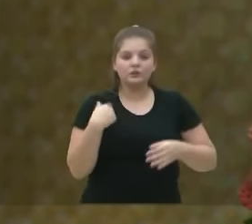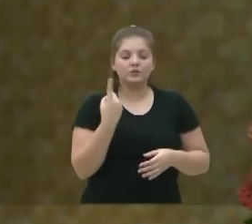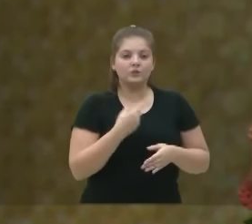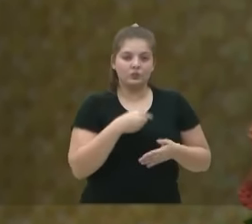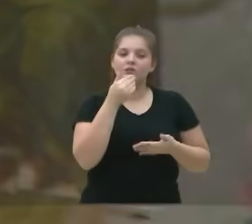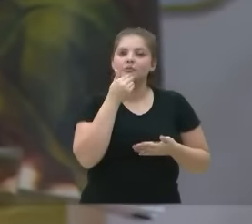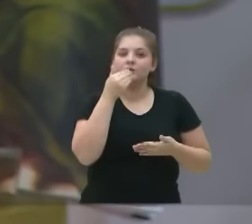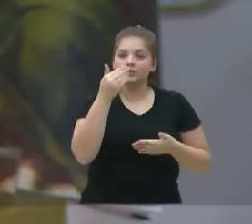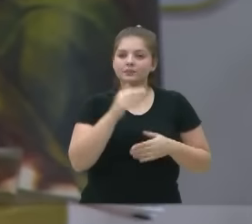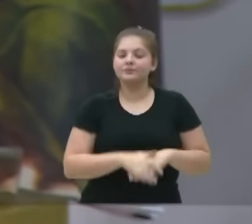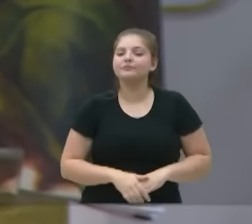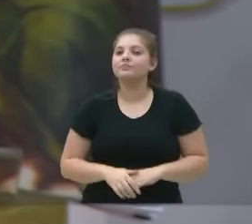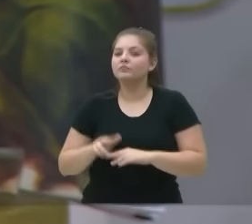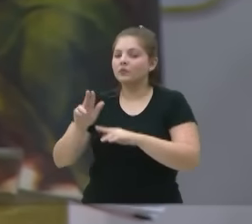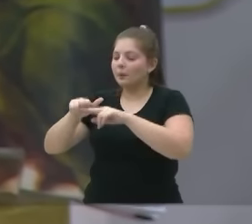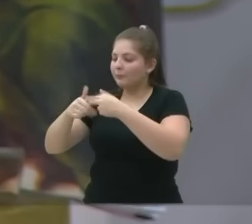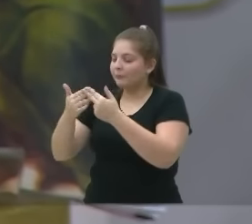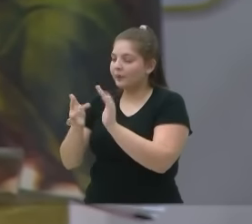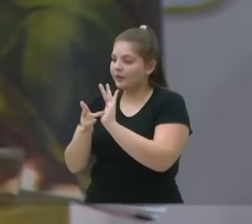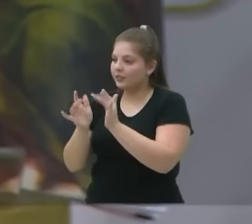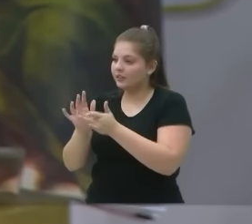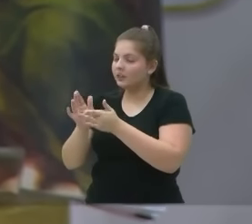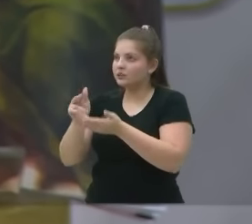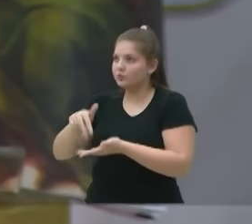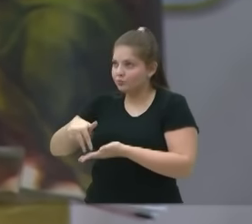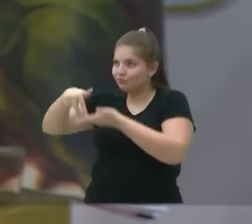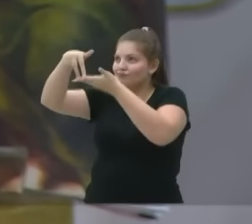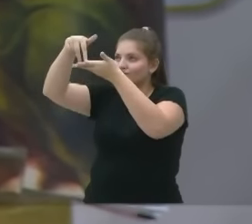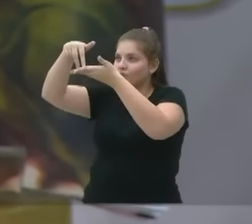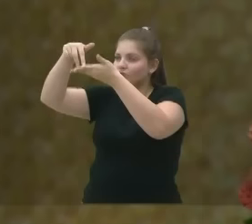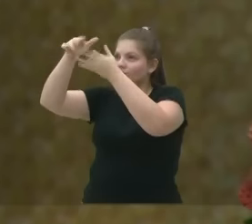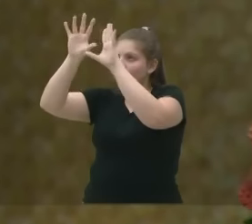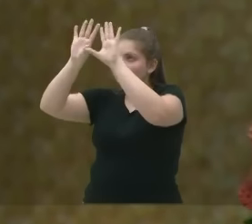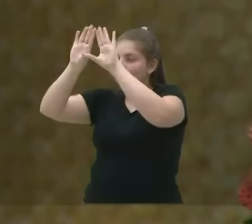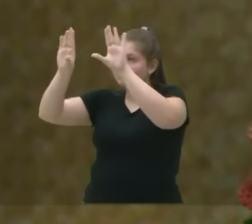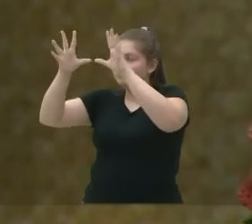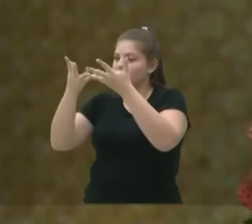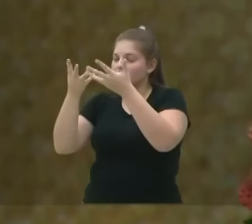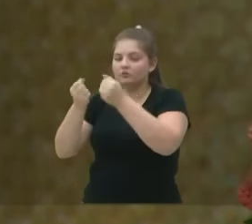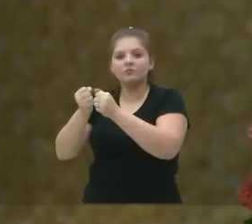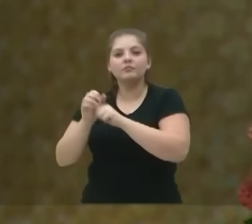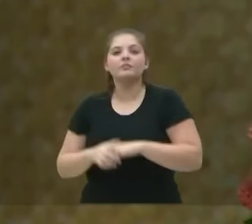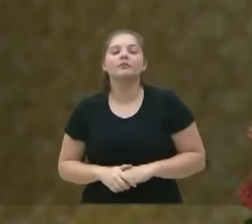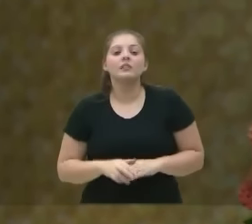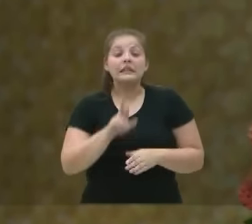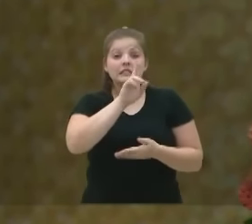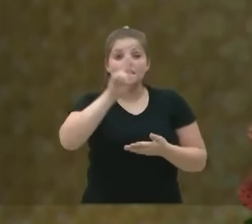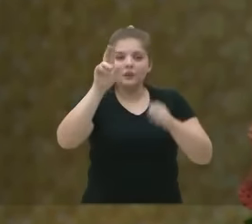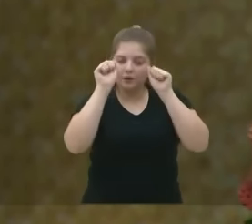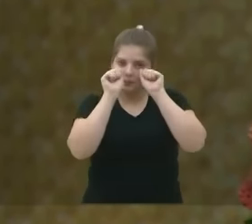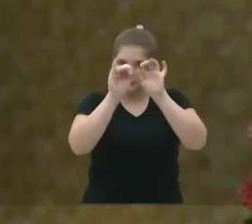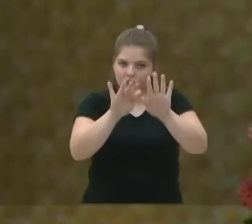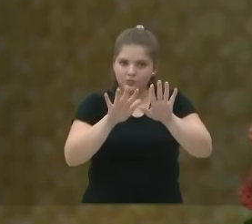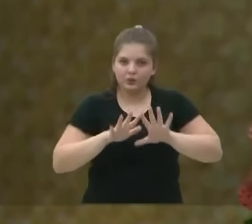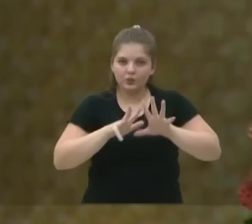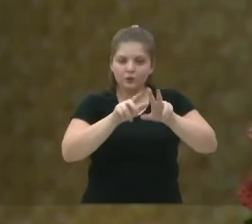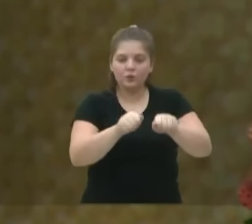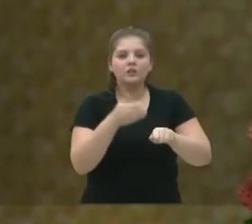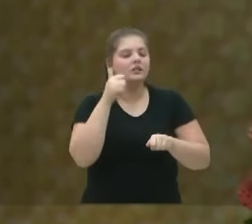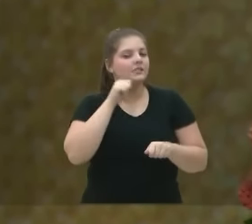vos pedimos. Por Cristo elevado ao céu, ouvi-nos. Senhor, abençoai todas as